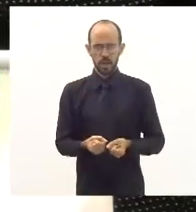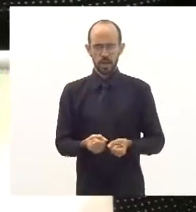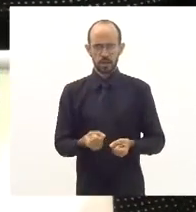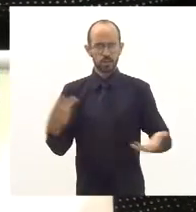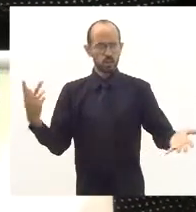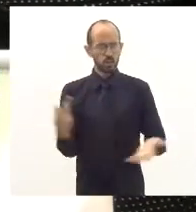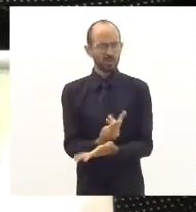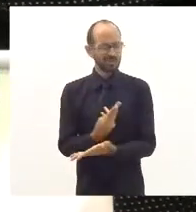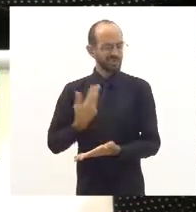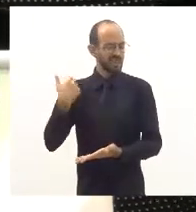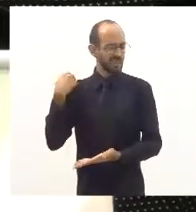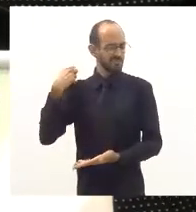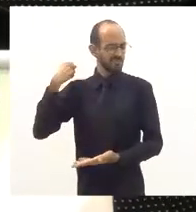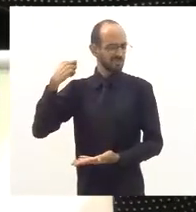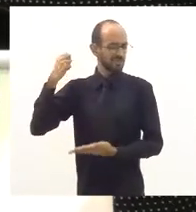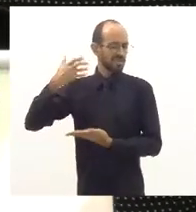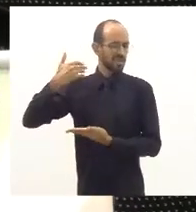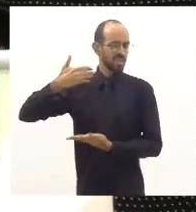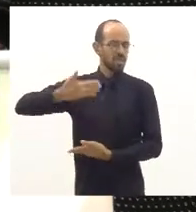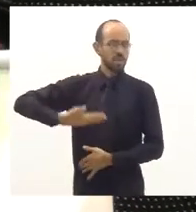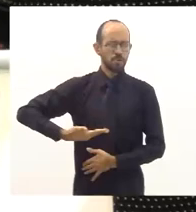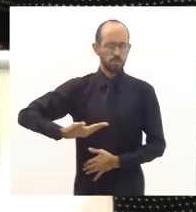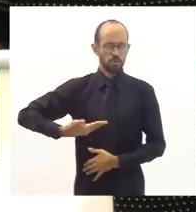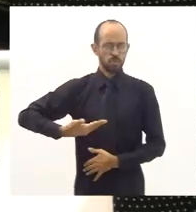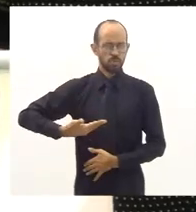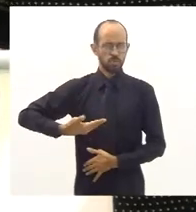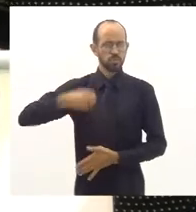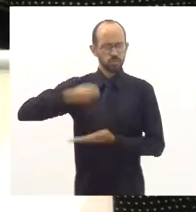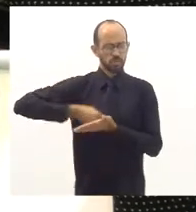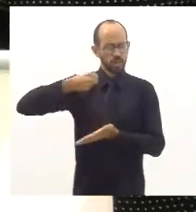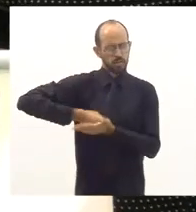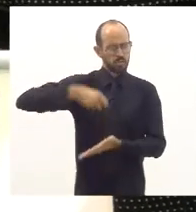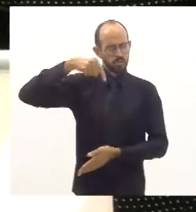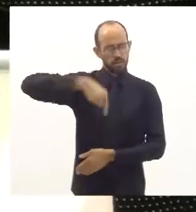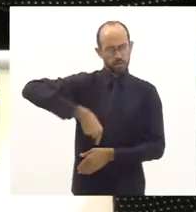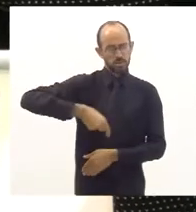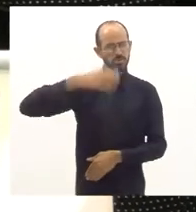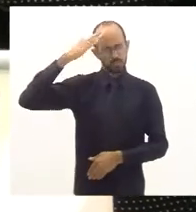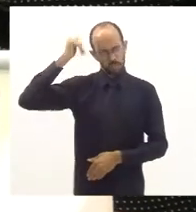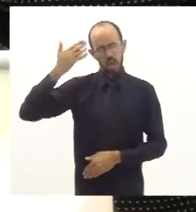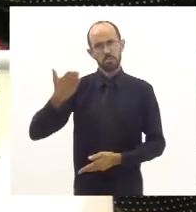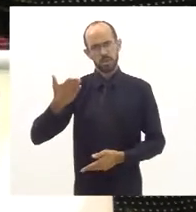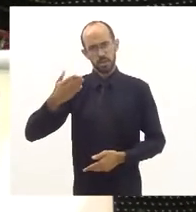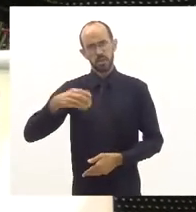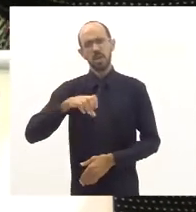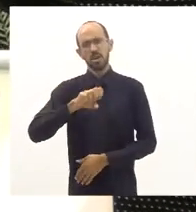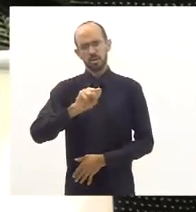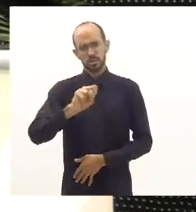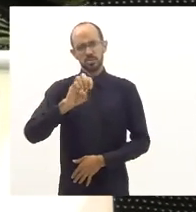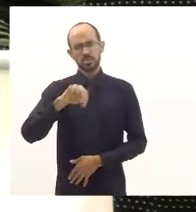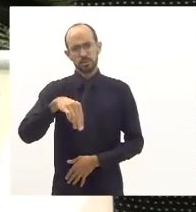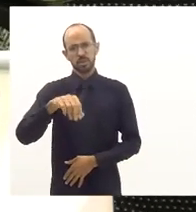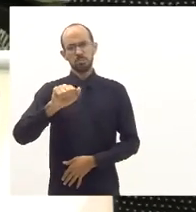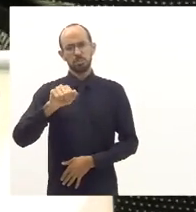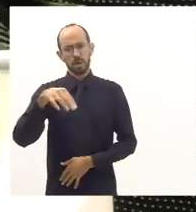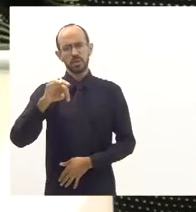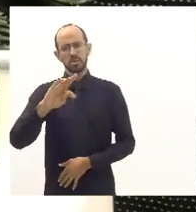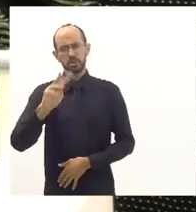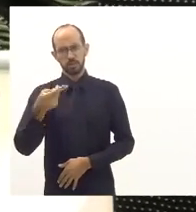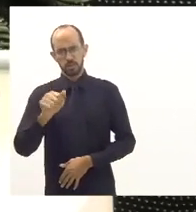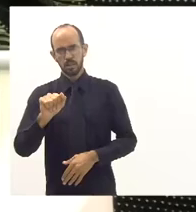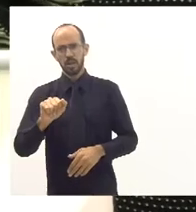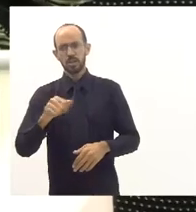acontecendo há tantos anos. Ativistas aqui presentes sabem disso. A Samantha manifestou o desejo, mas não pôde